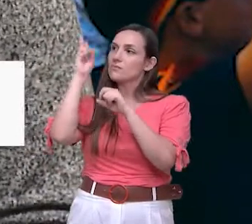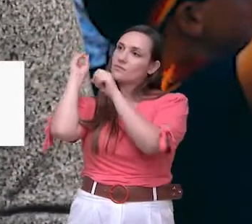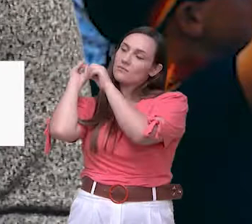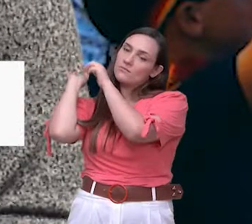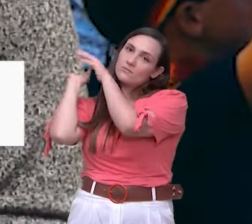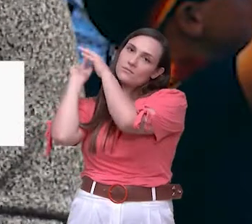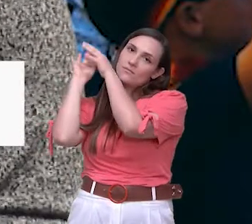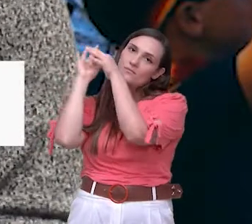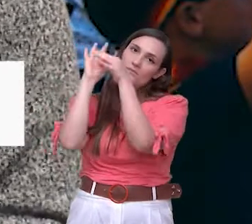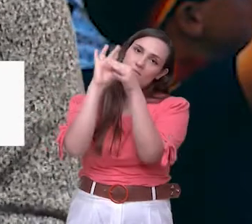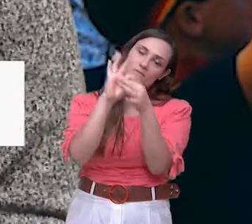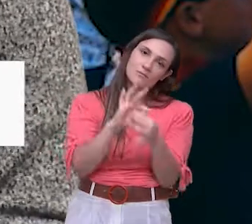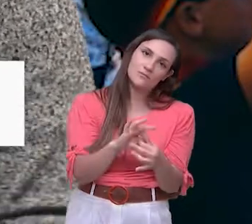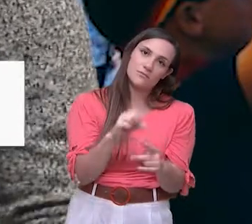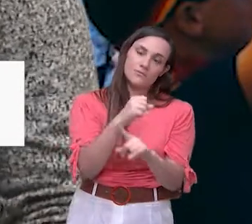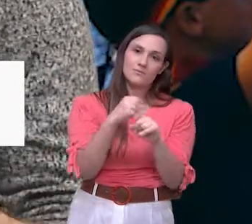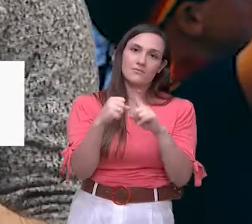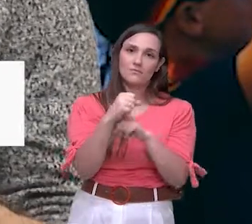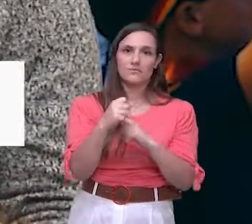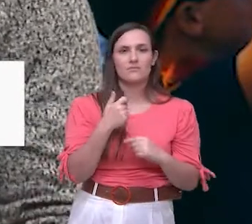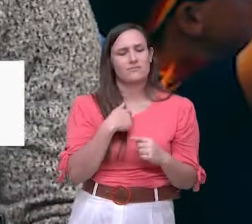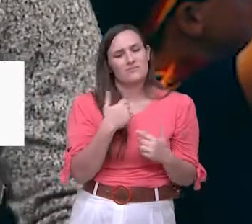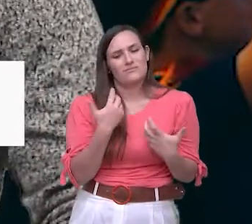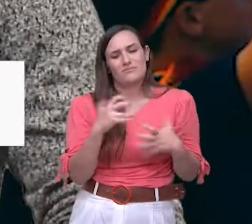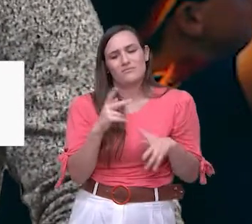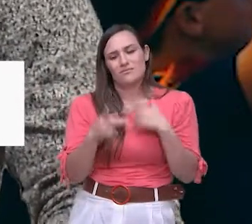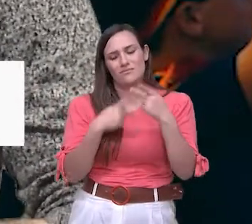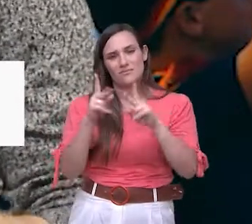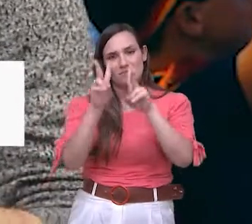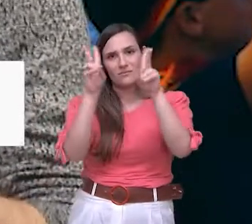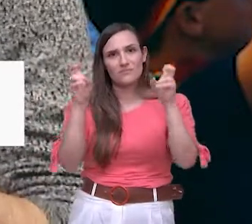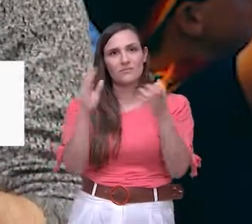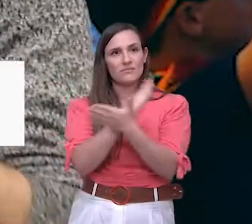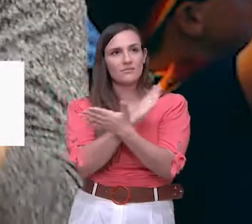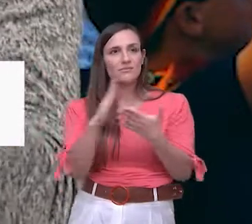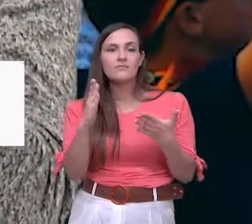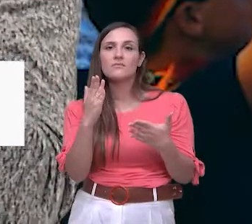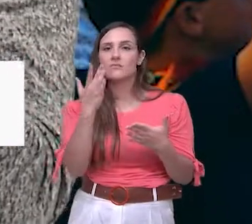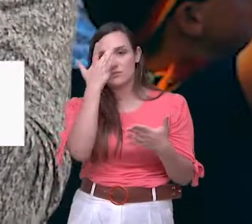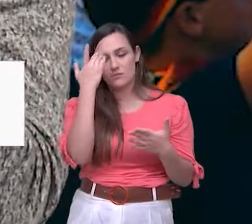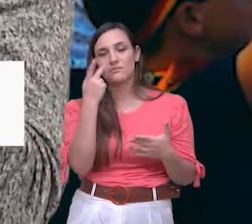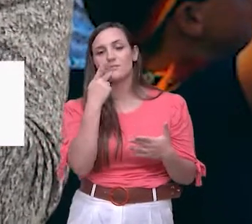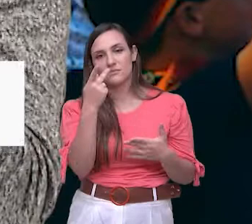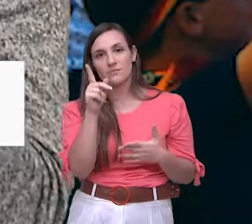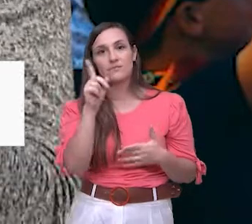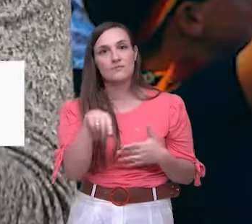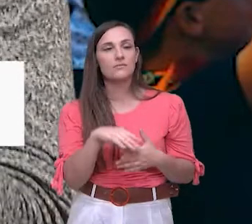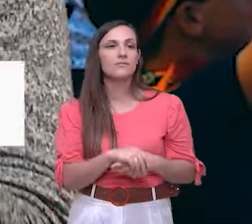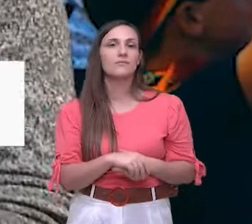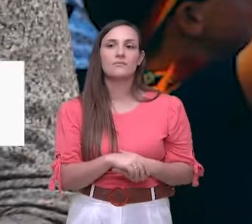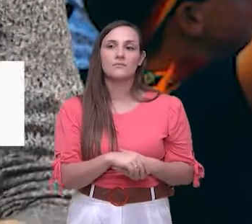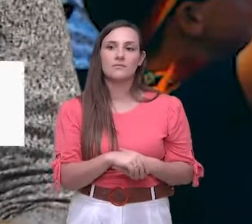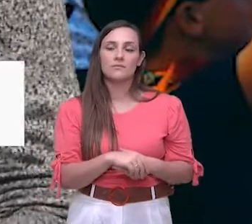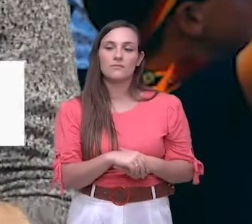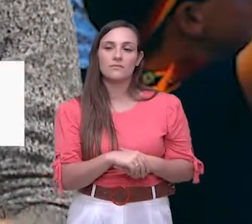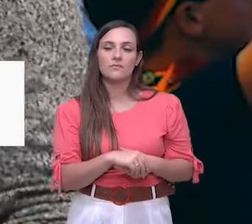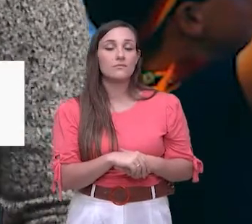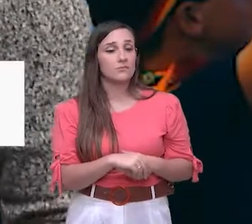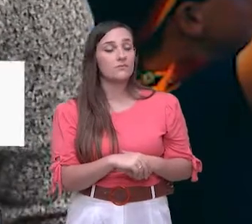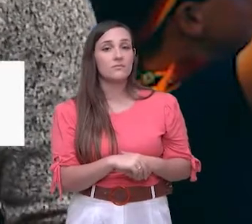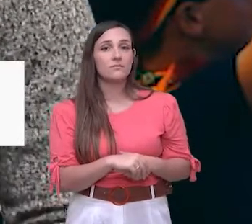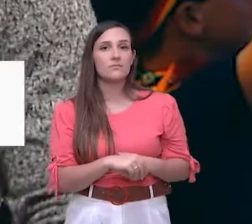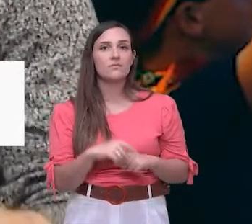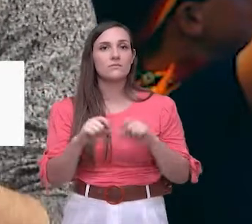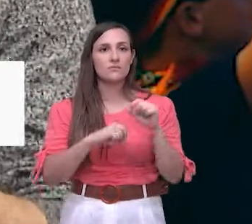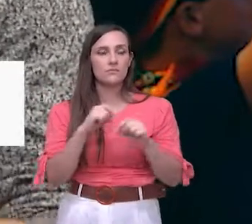cidade vem se constituindo e eu não vou bater no discurso que muitas pessoas continuam batendo né que é um curso que é